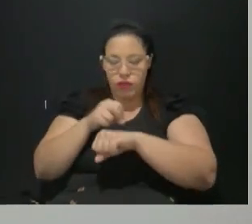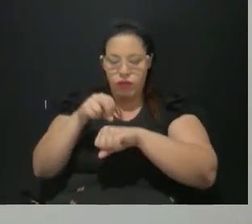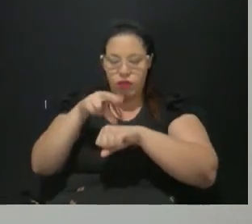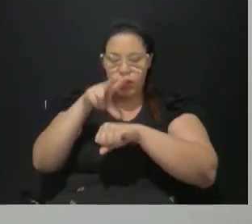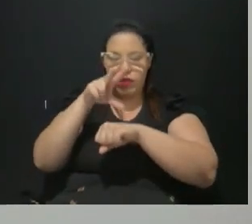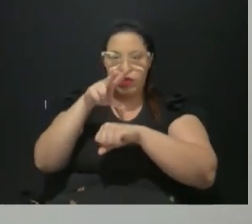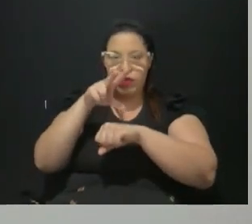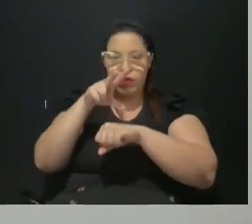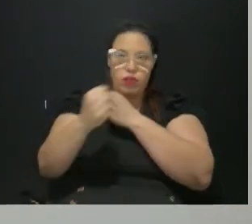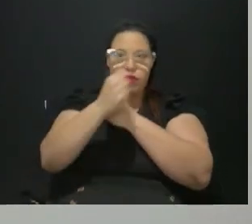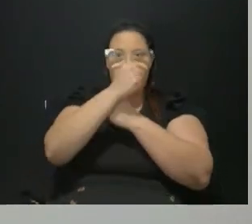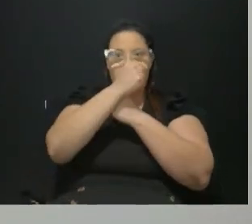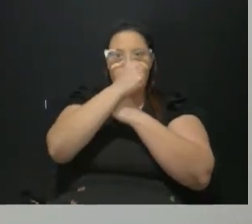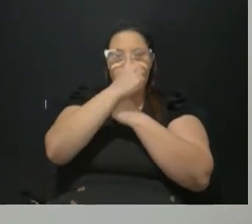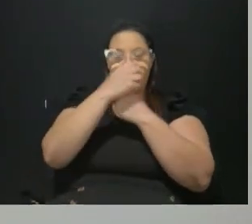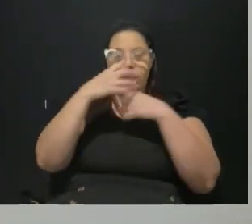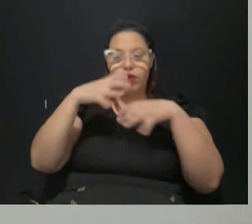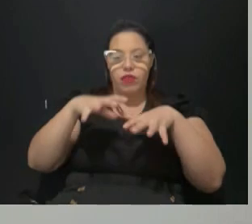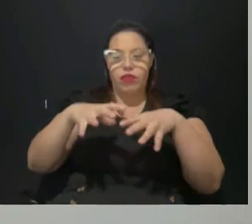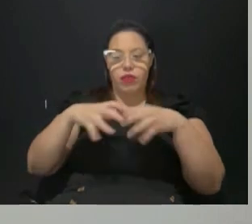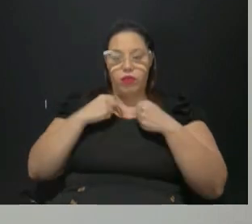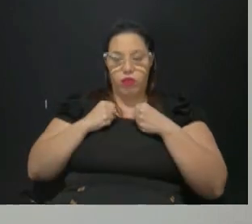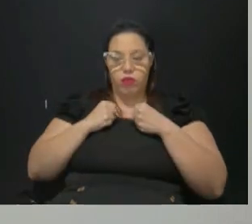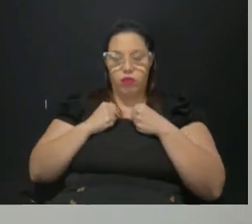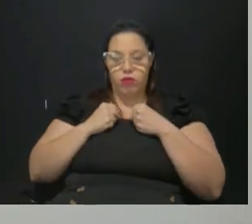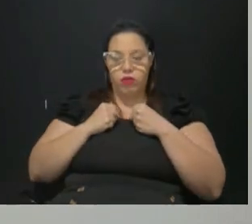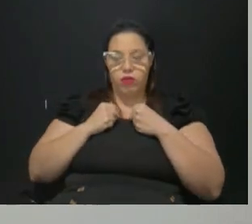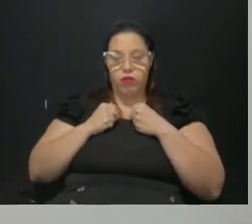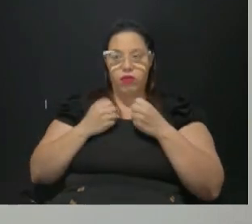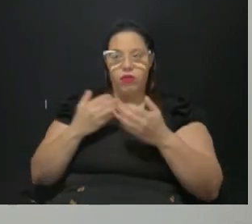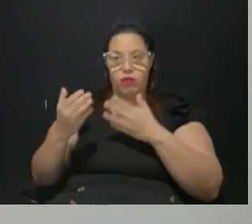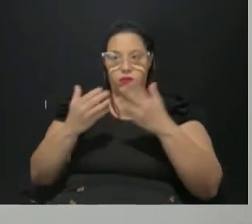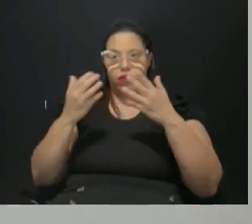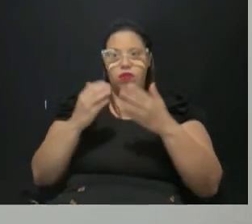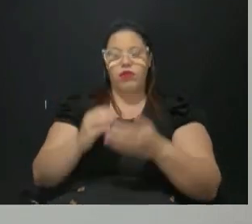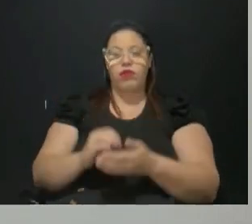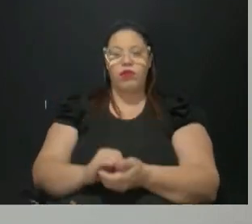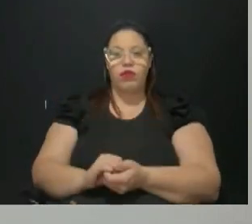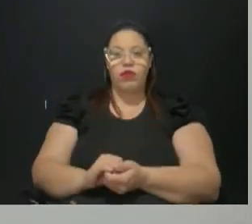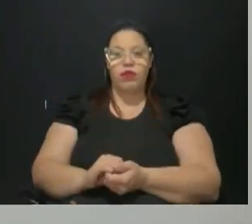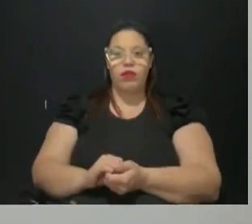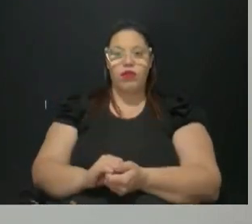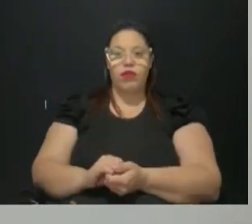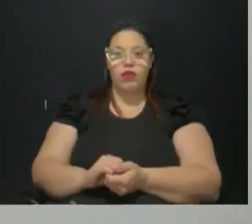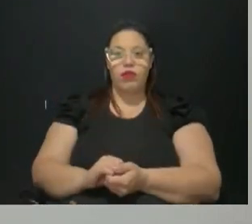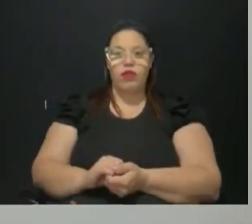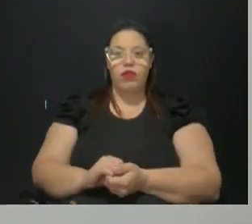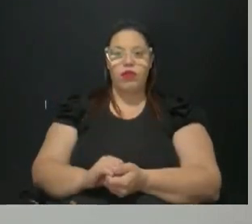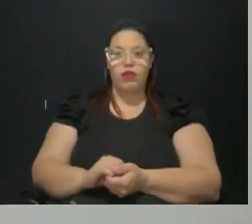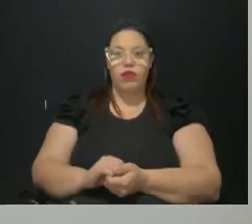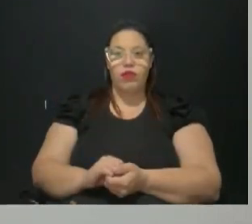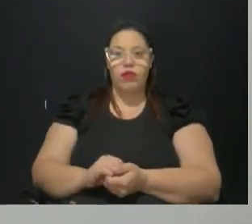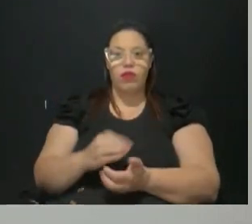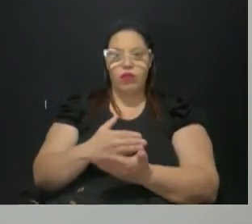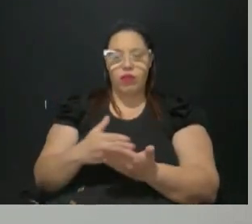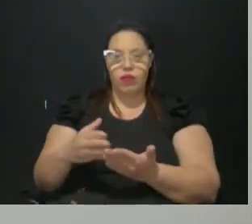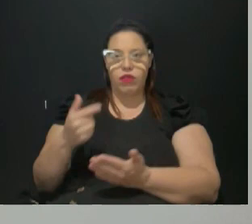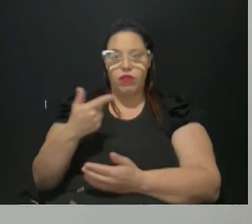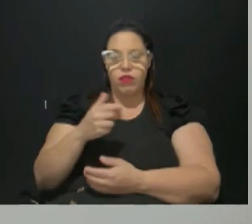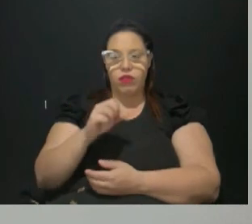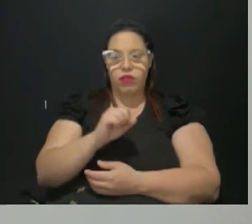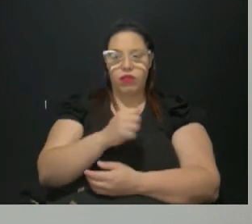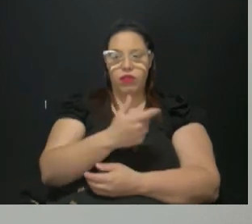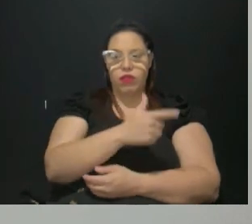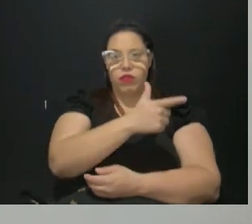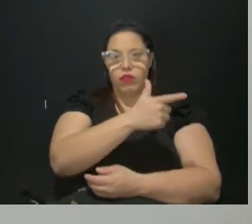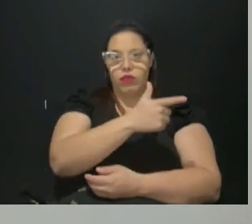para tentar se proteger de uma infecção ali no manuseio do vírus. A partir do surto de